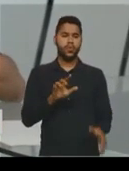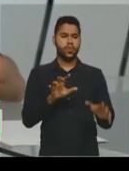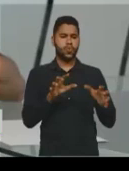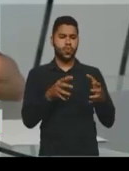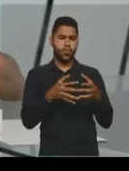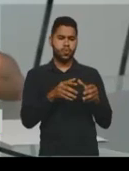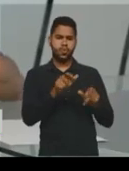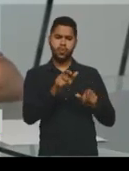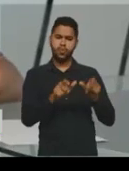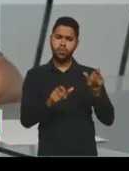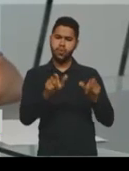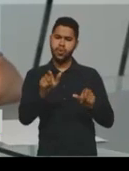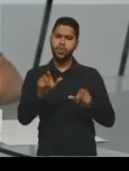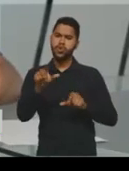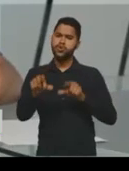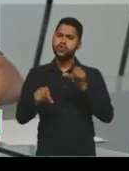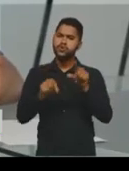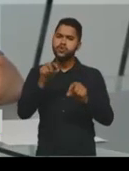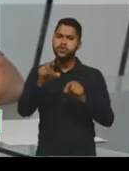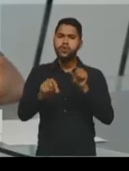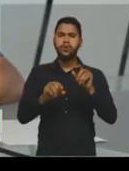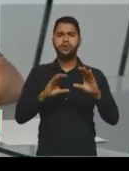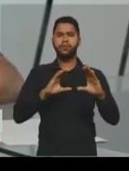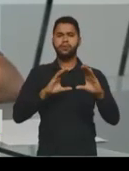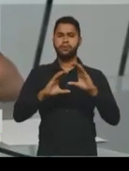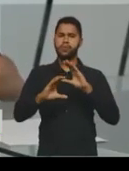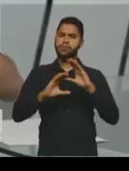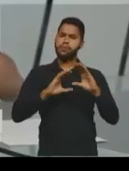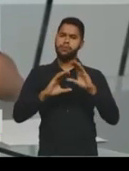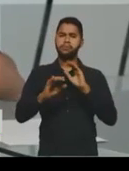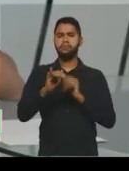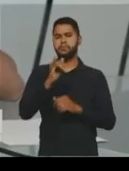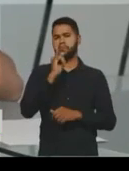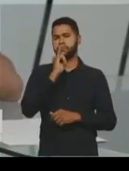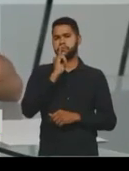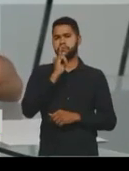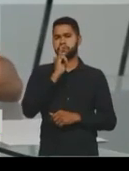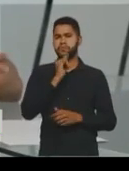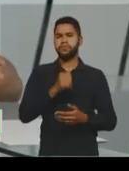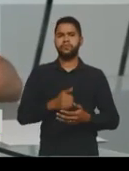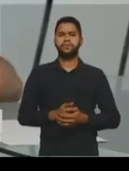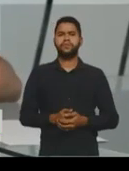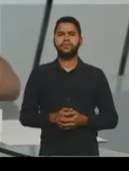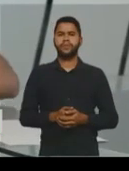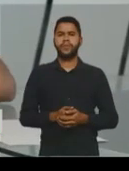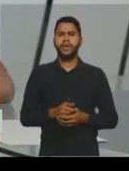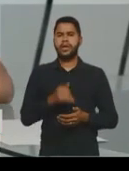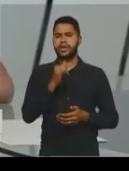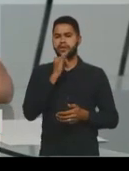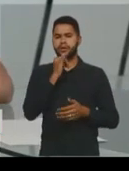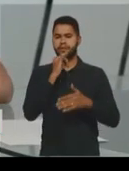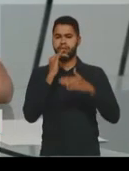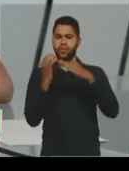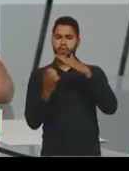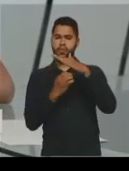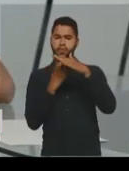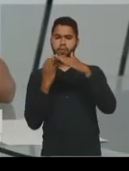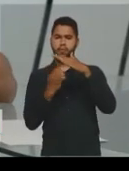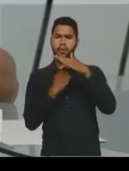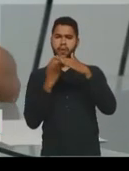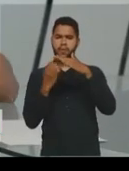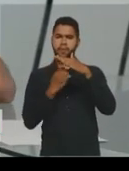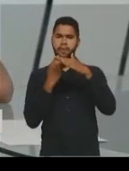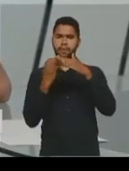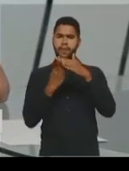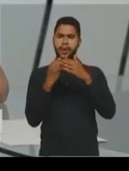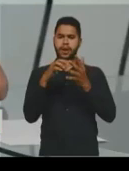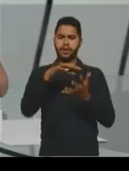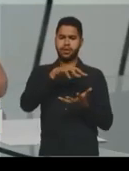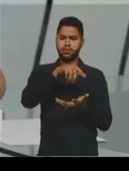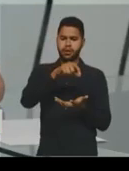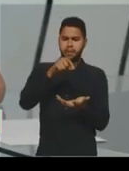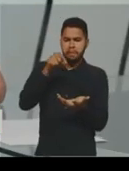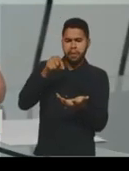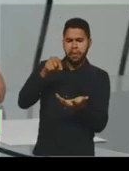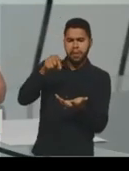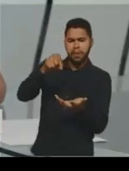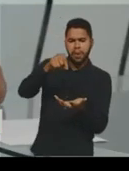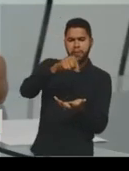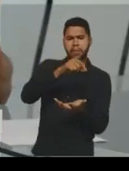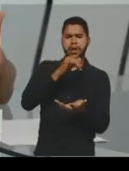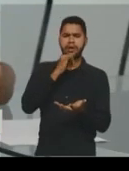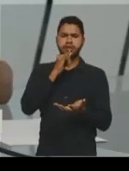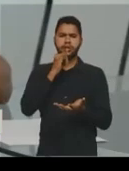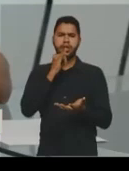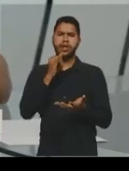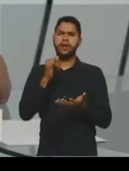pessoas escolhe para se comunicar, né? Um exemplo é uma multinacional. Às vezes ela está fechando um negócio com a China, né, professor?